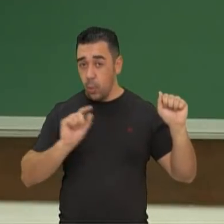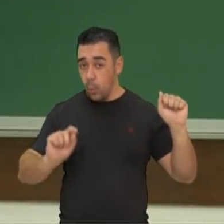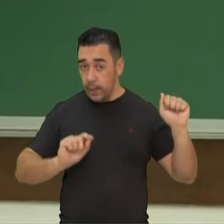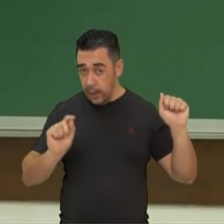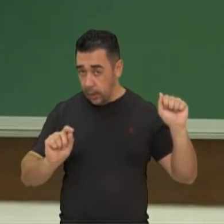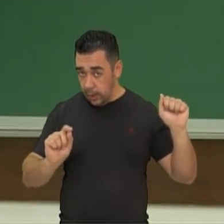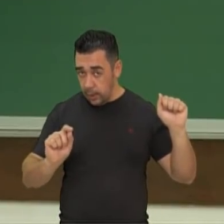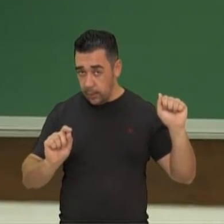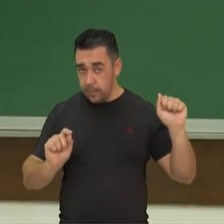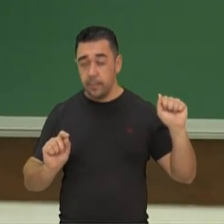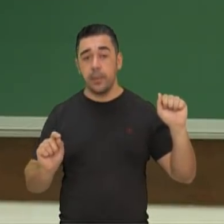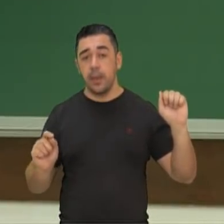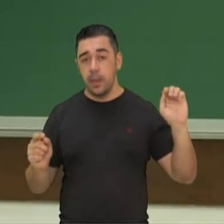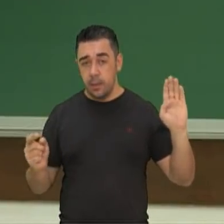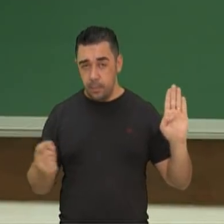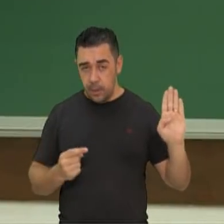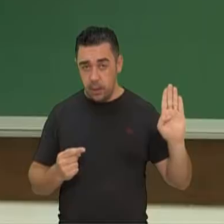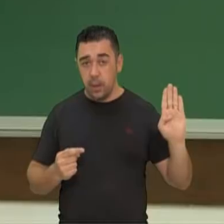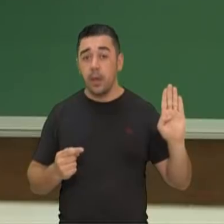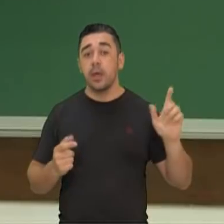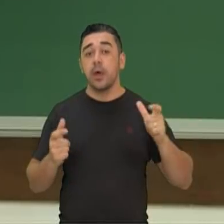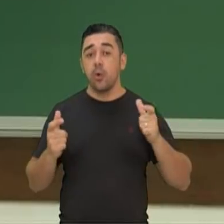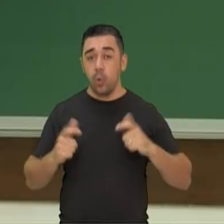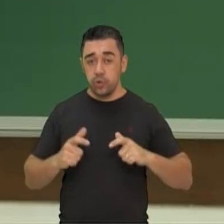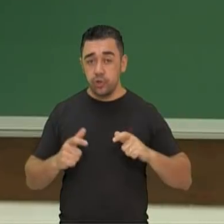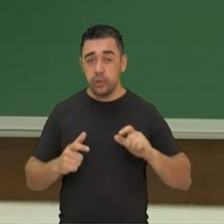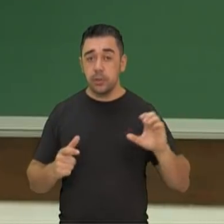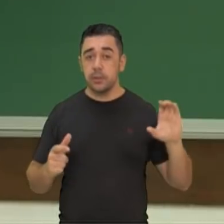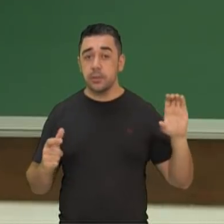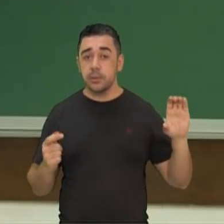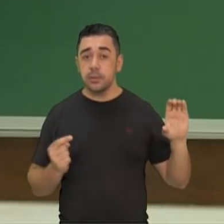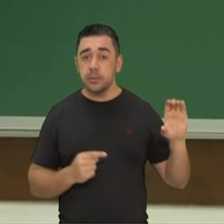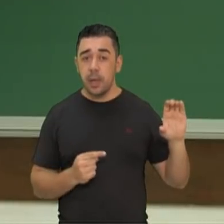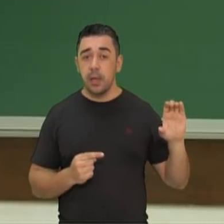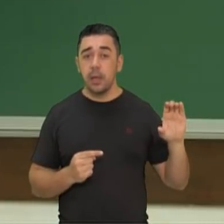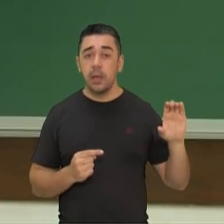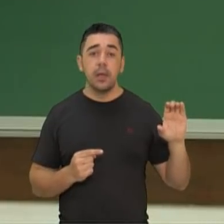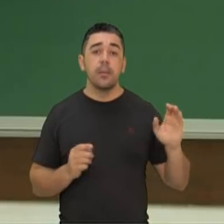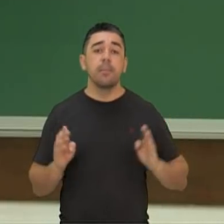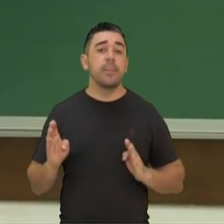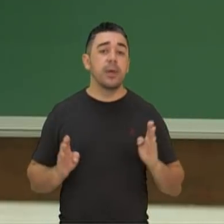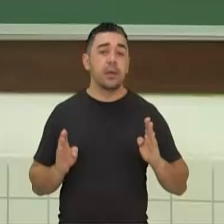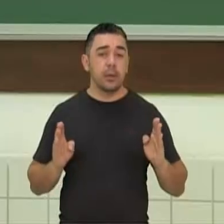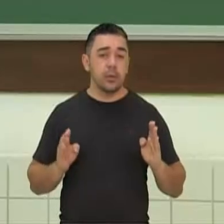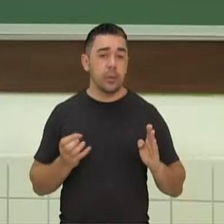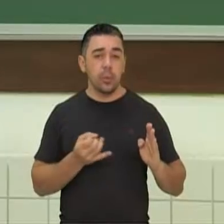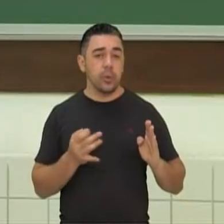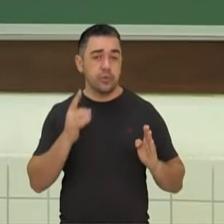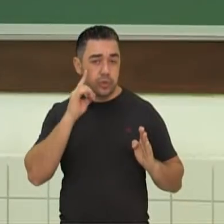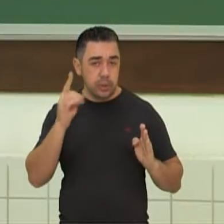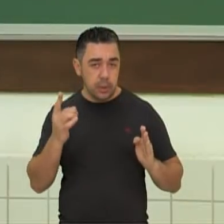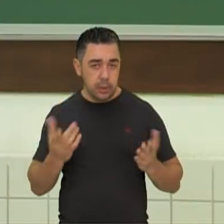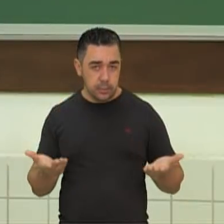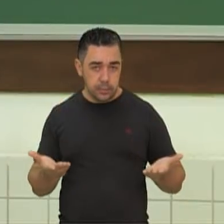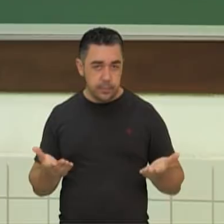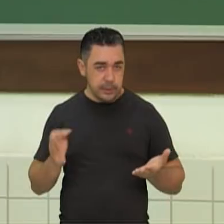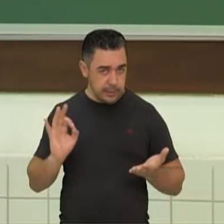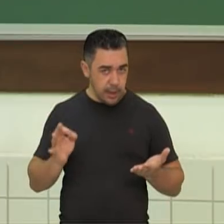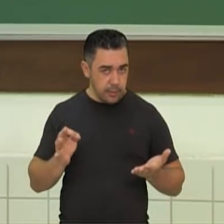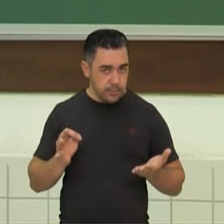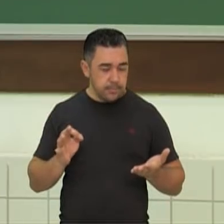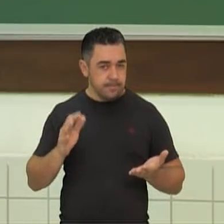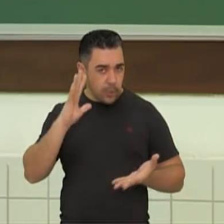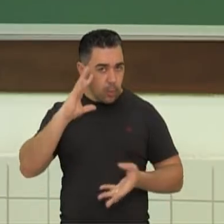que aconteceu. A letra B, onde. E a letra C, por sua vez, quando aconteceu. Tudo